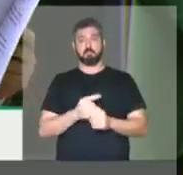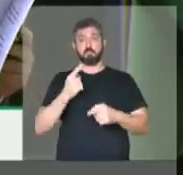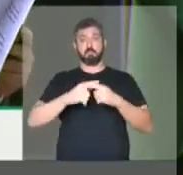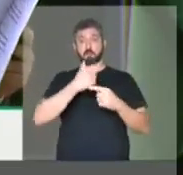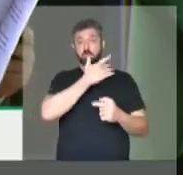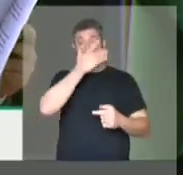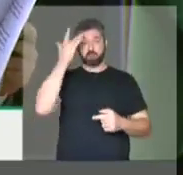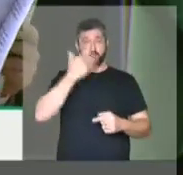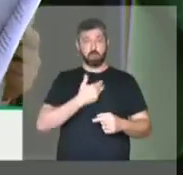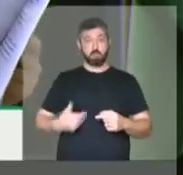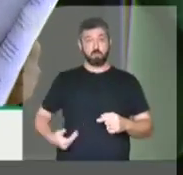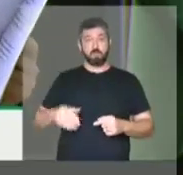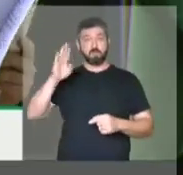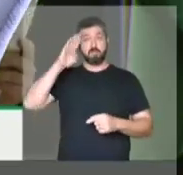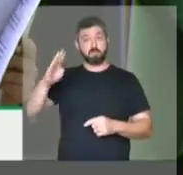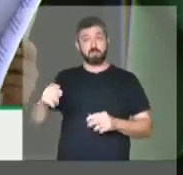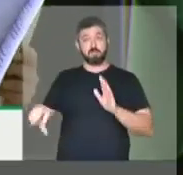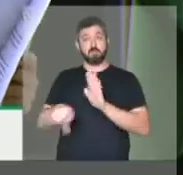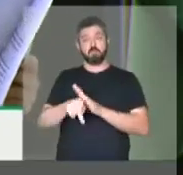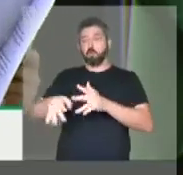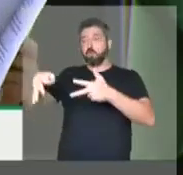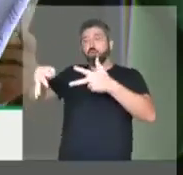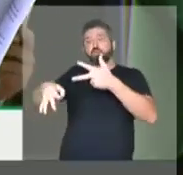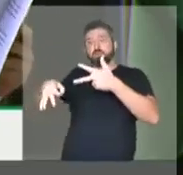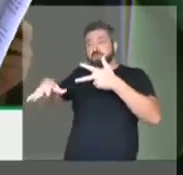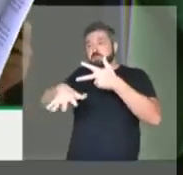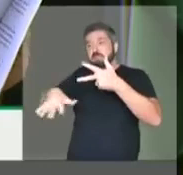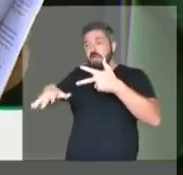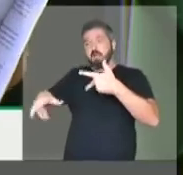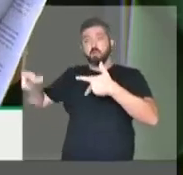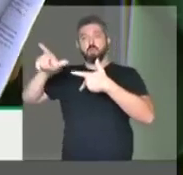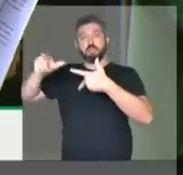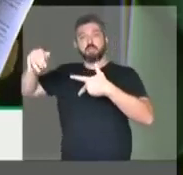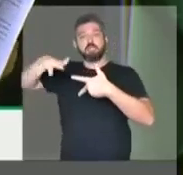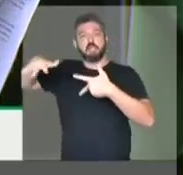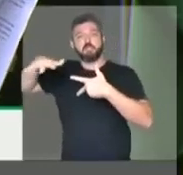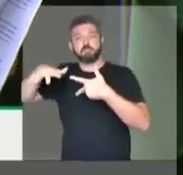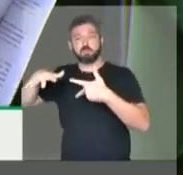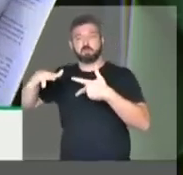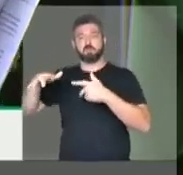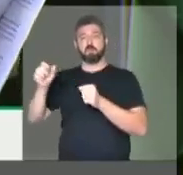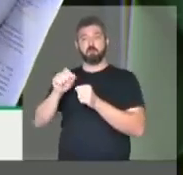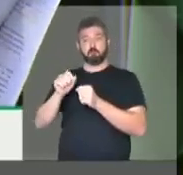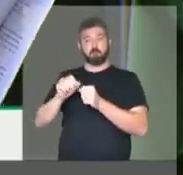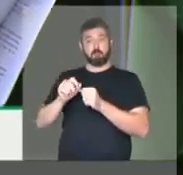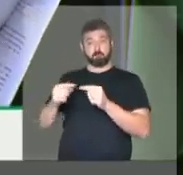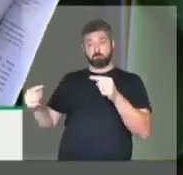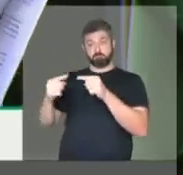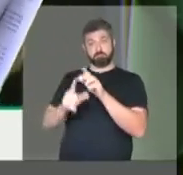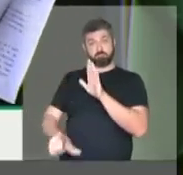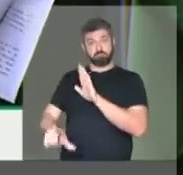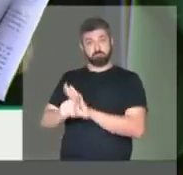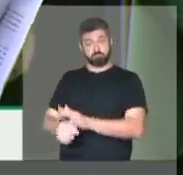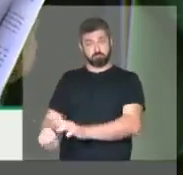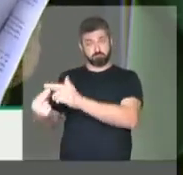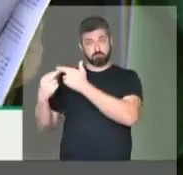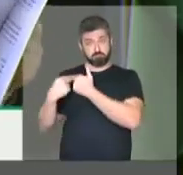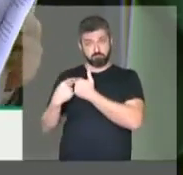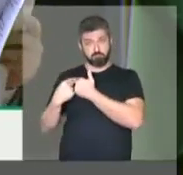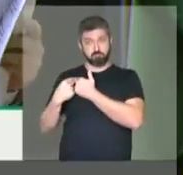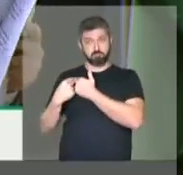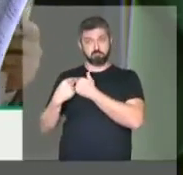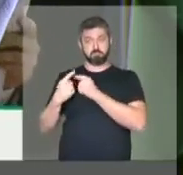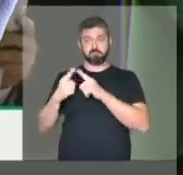agentes públicos, especialmente do Poder Judiciário e do Legislativo, exercendo legalmente suas